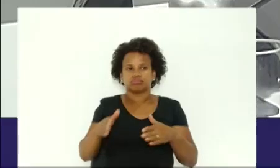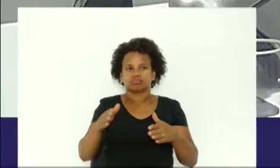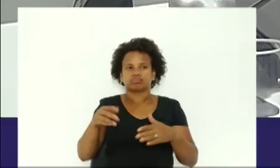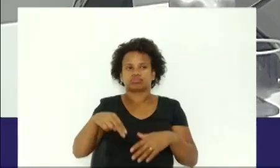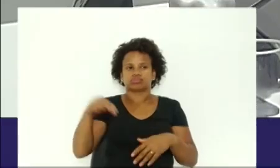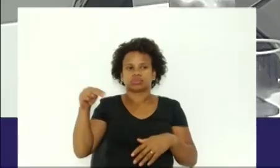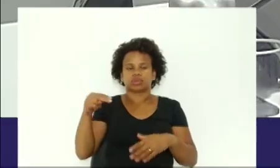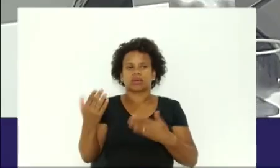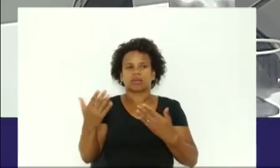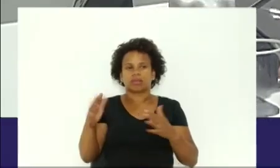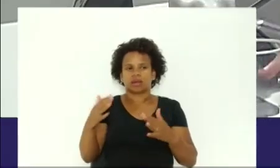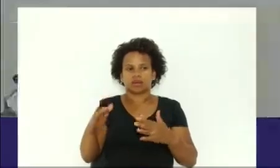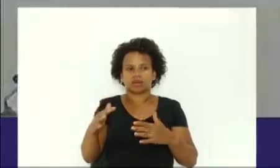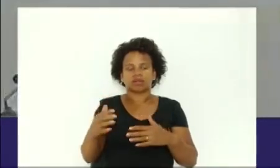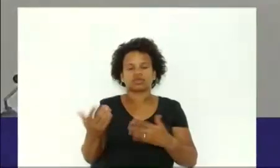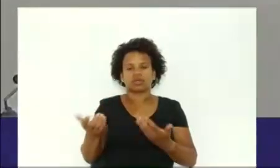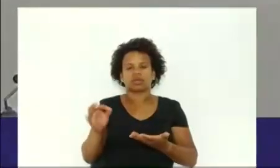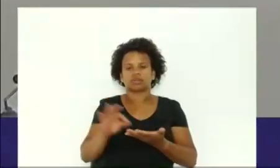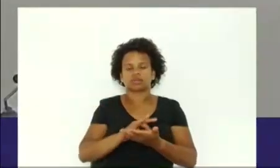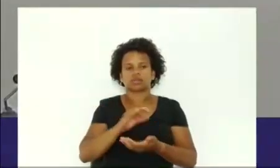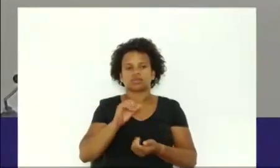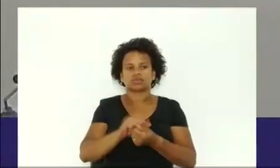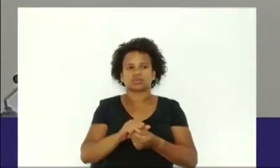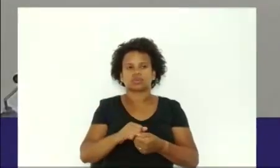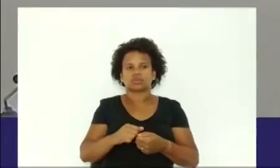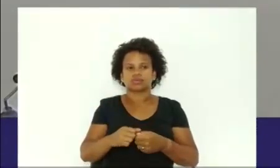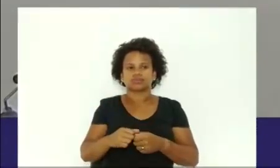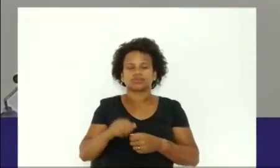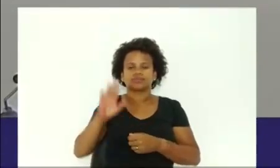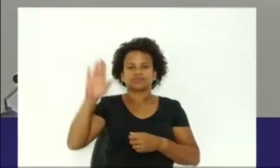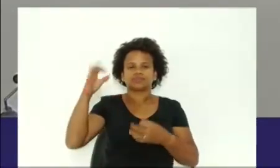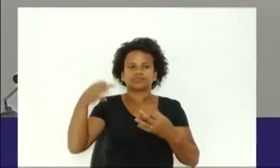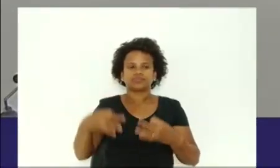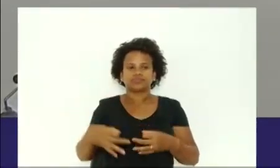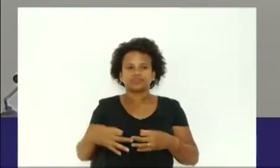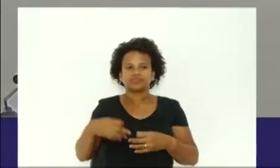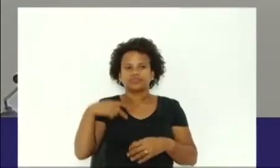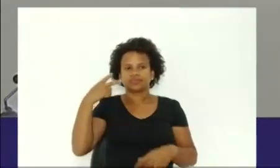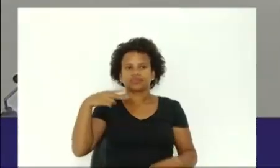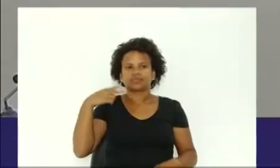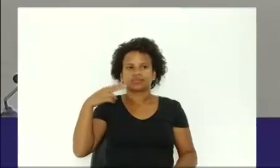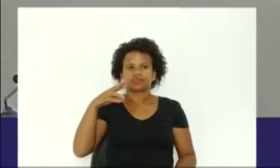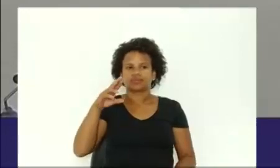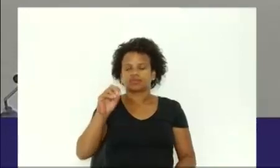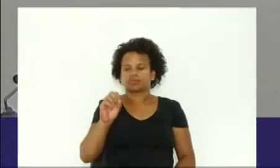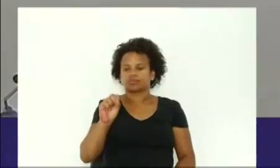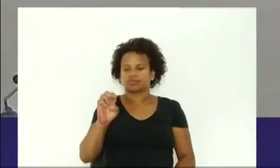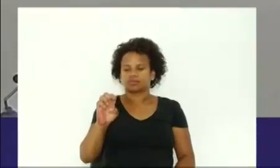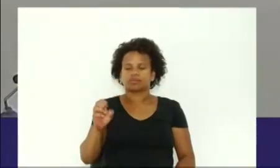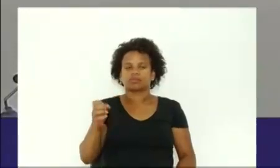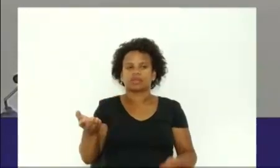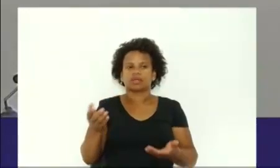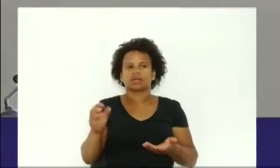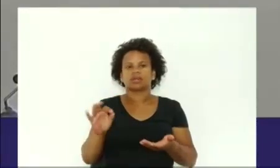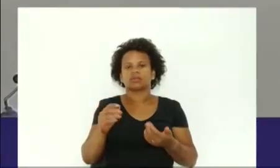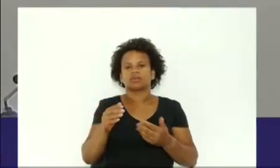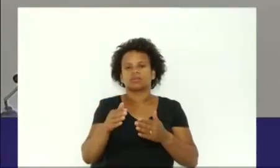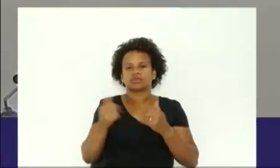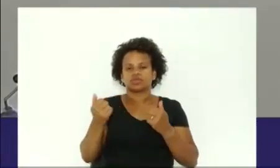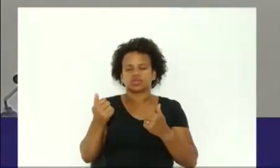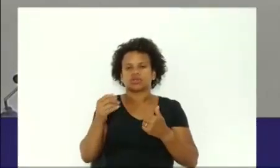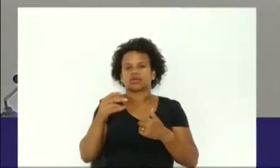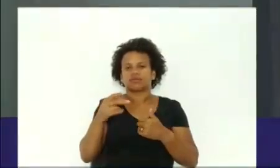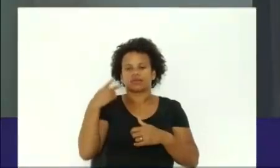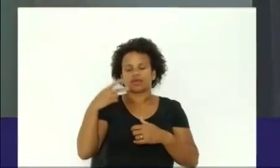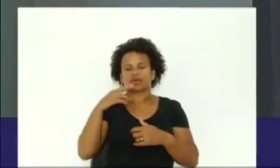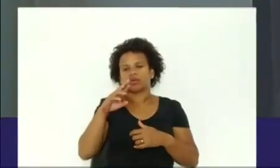gostaria de estar em apoio. Questão de ordem, presidente. Tem a palavra pela ordem a vereadora Rosiela. Também gostaria de pedir para a vereadora Érica para